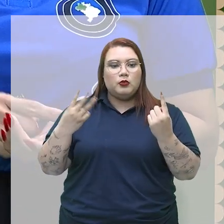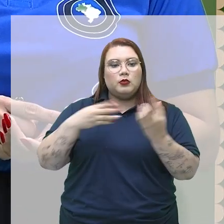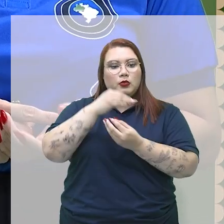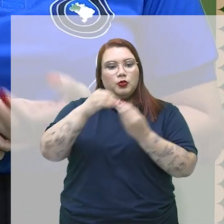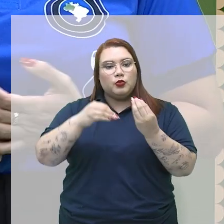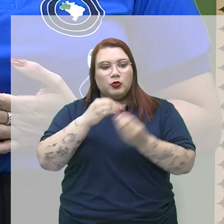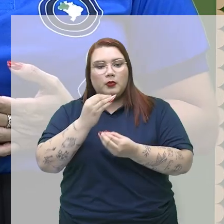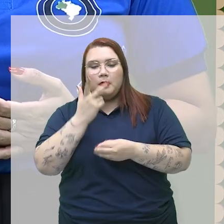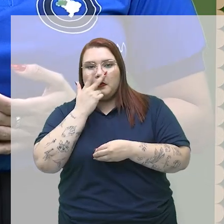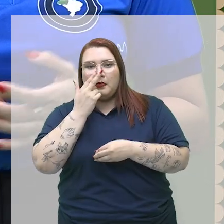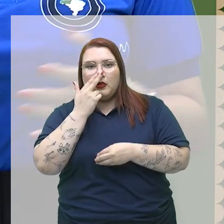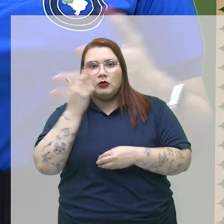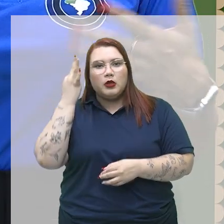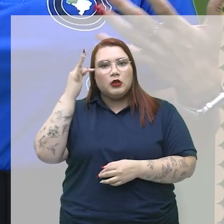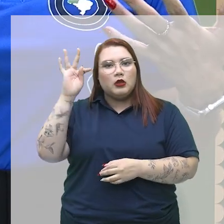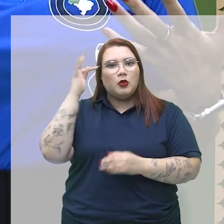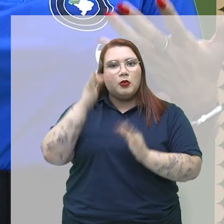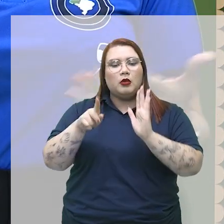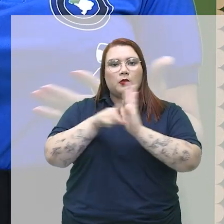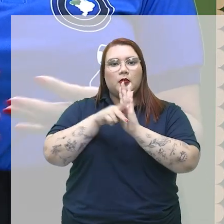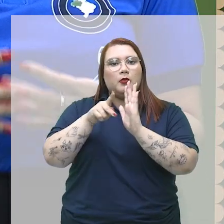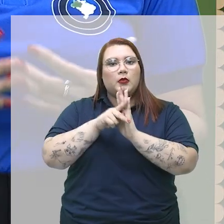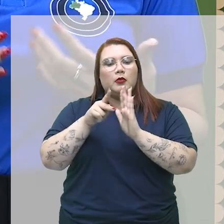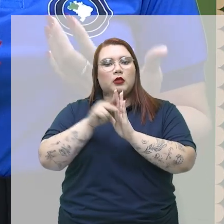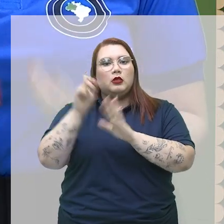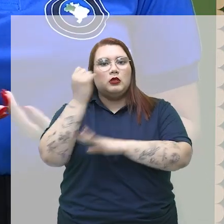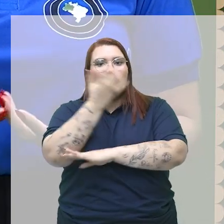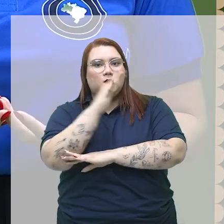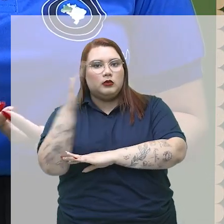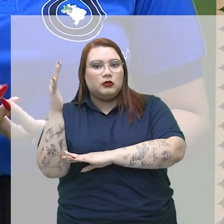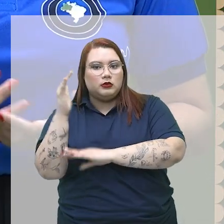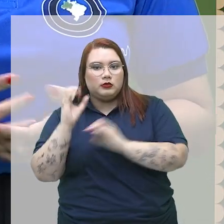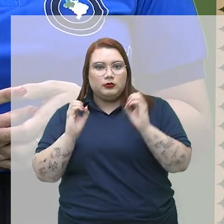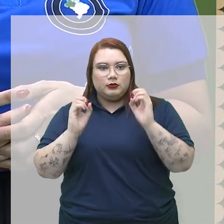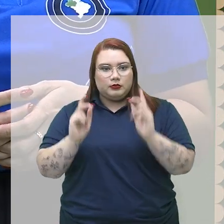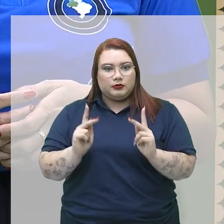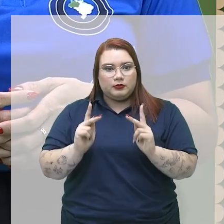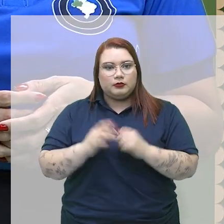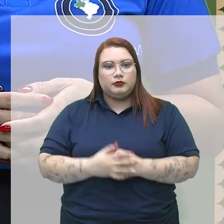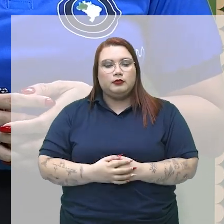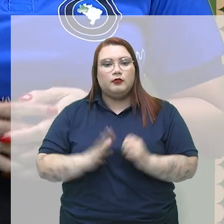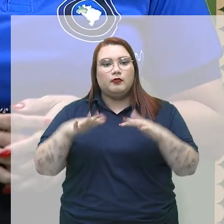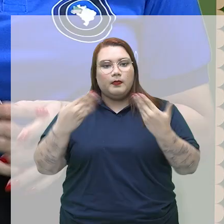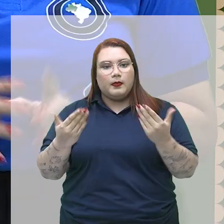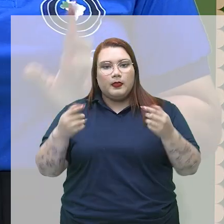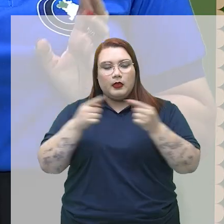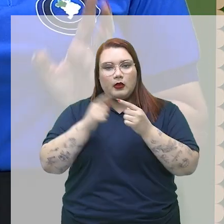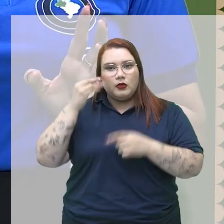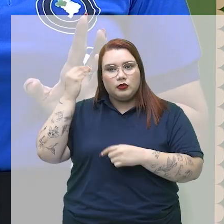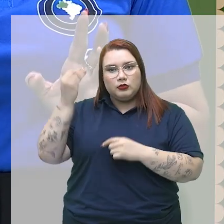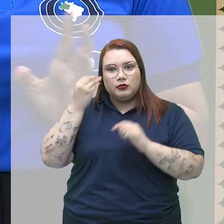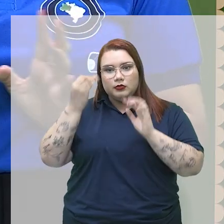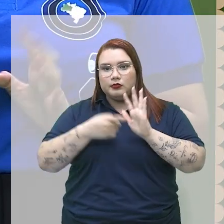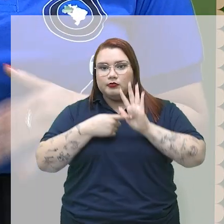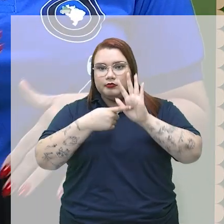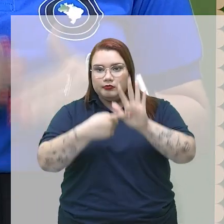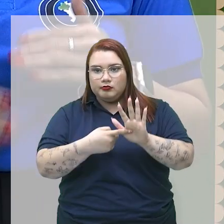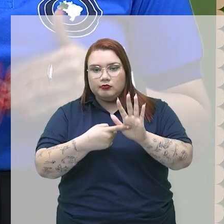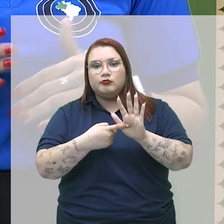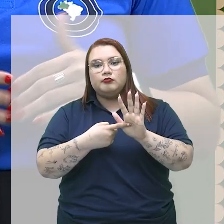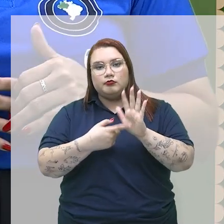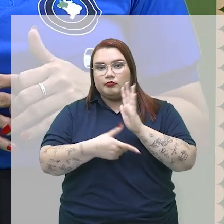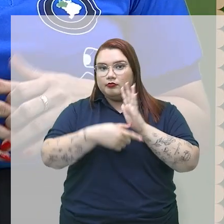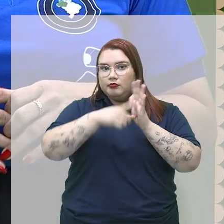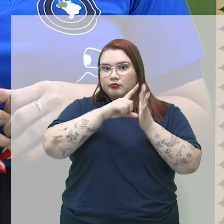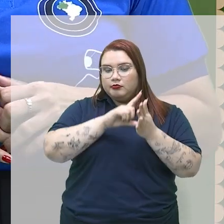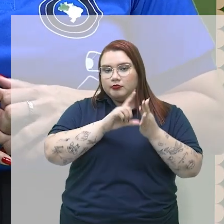de 3:1, como se fosse ali uma lei da natureza, tá certo? Então, no caso do experimento ali